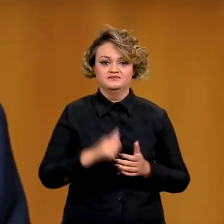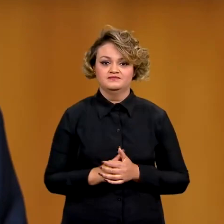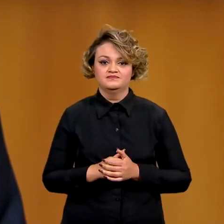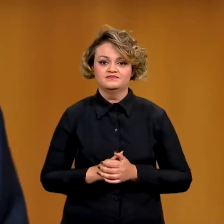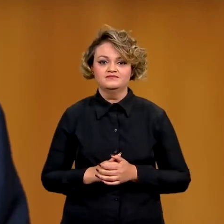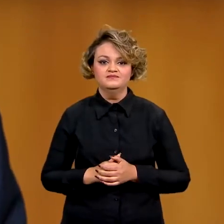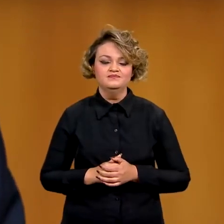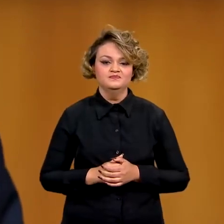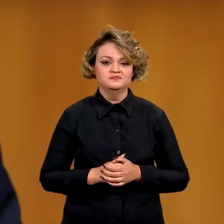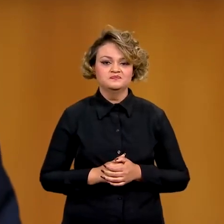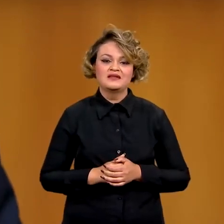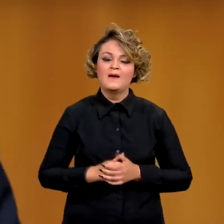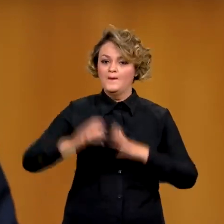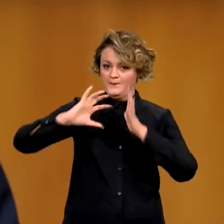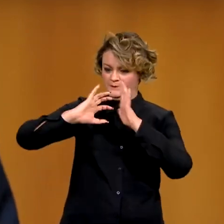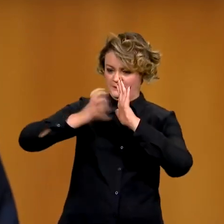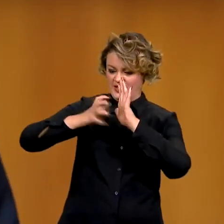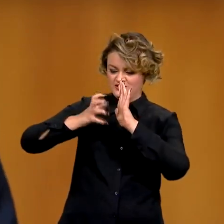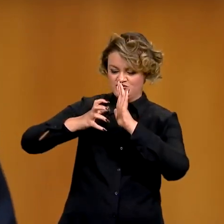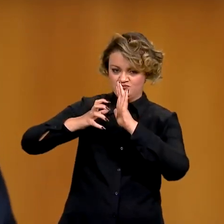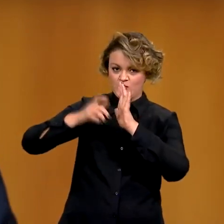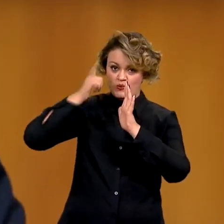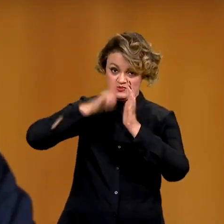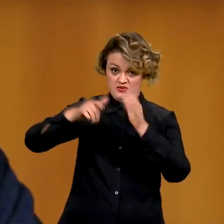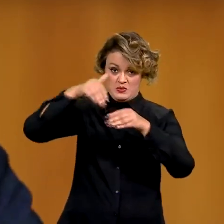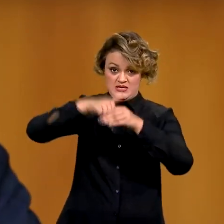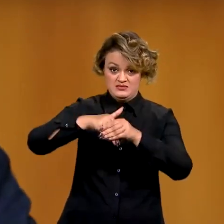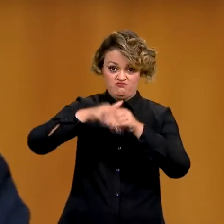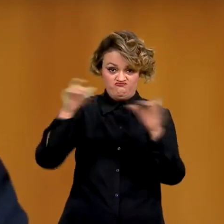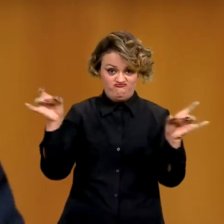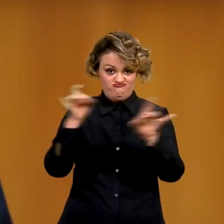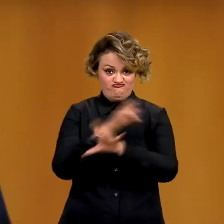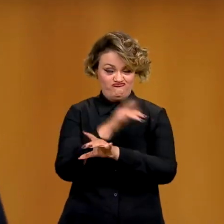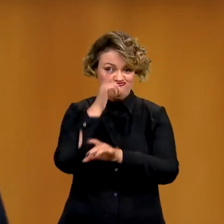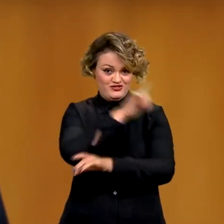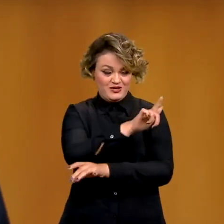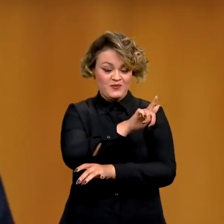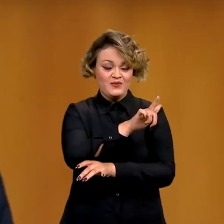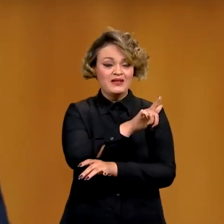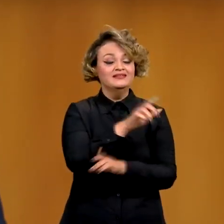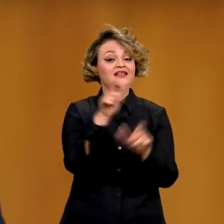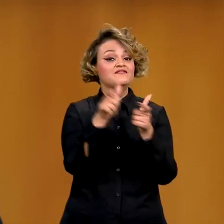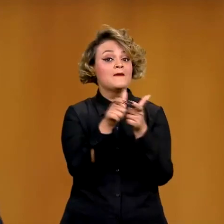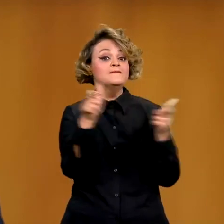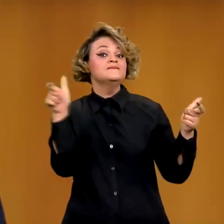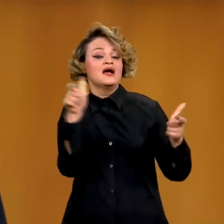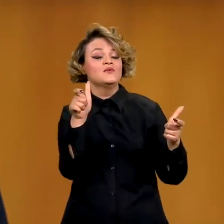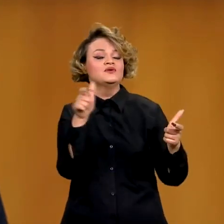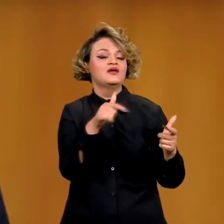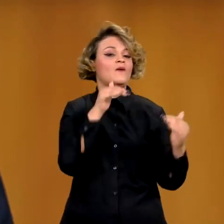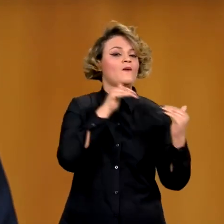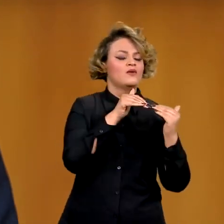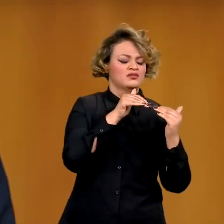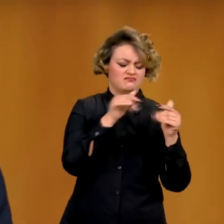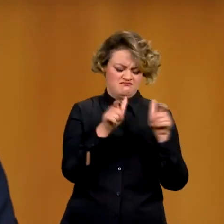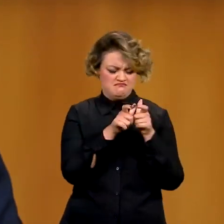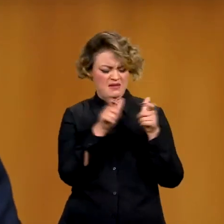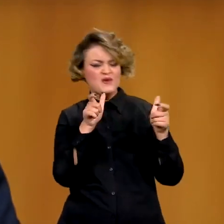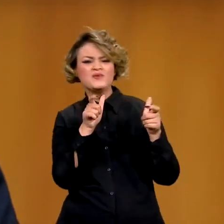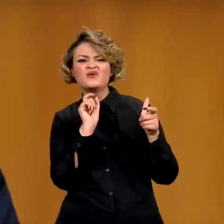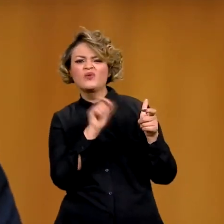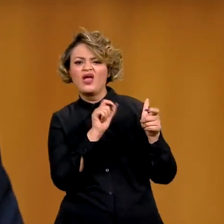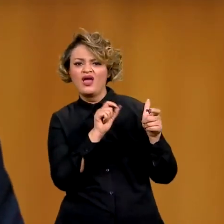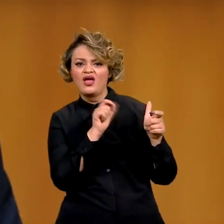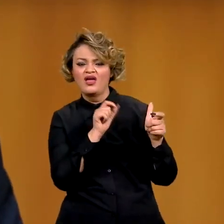o o partido que ganha as eleições construir uma maioria pelo governar o Brasil o que que é uma maioria para